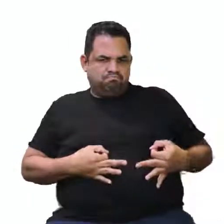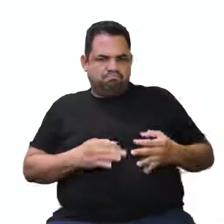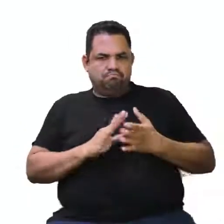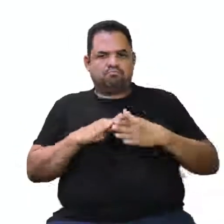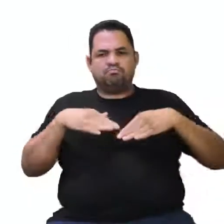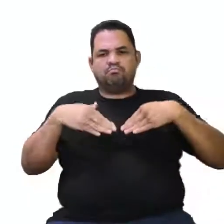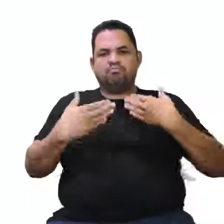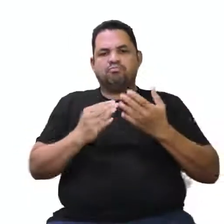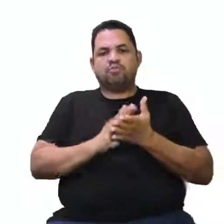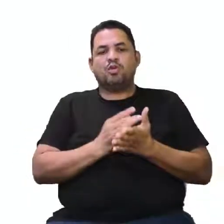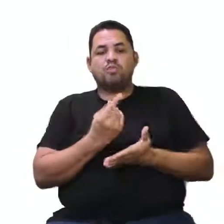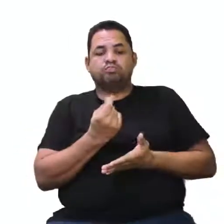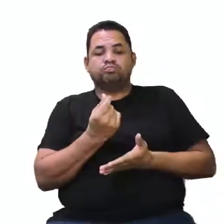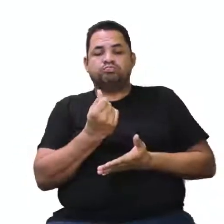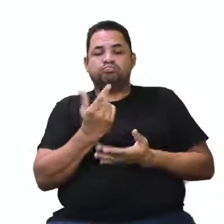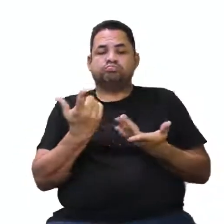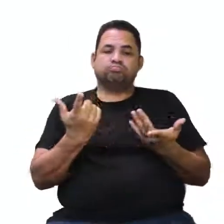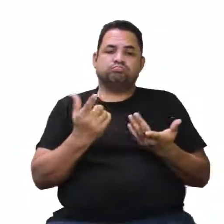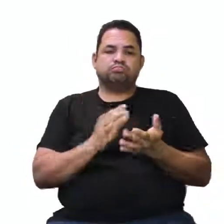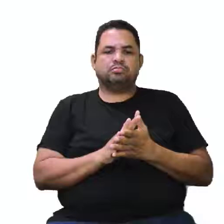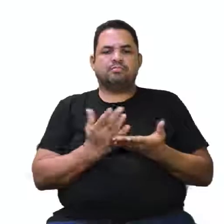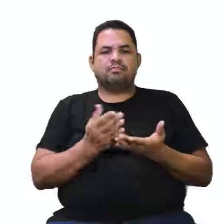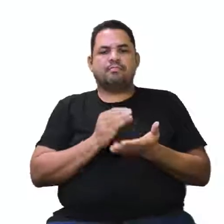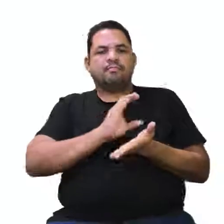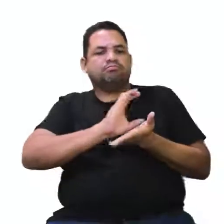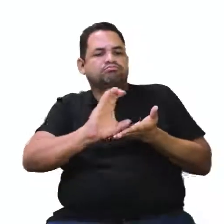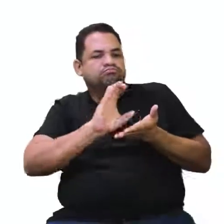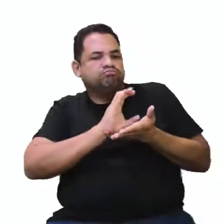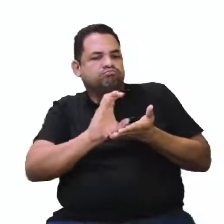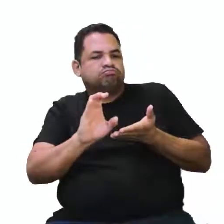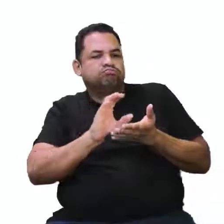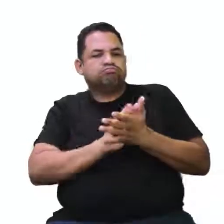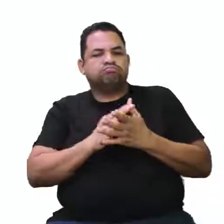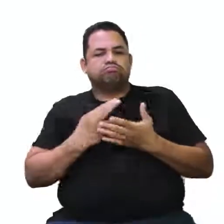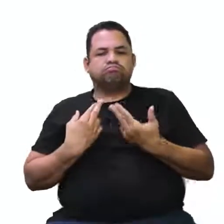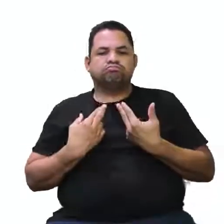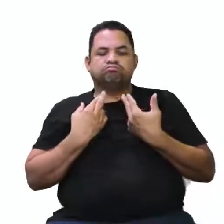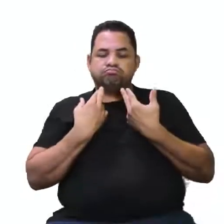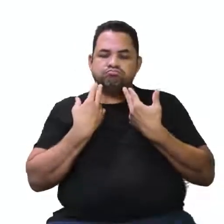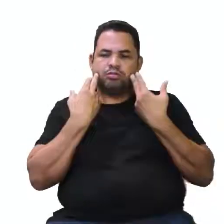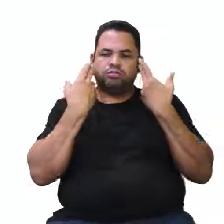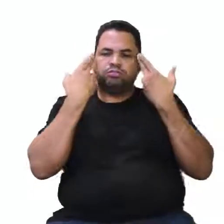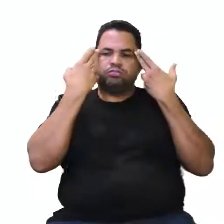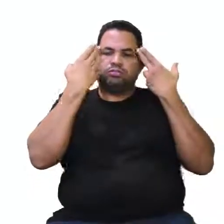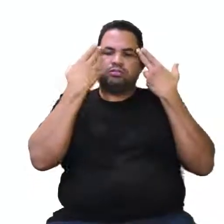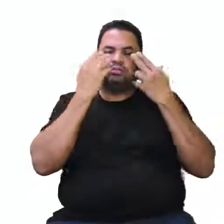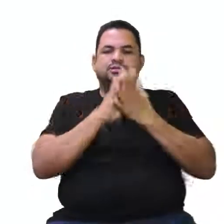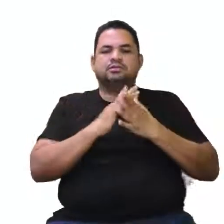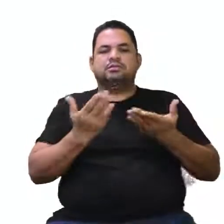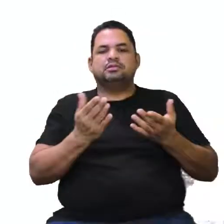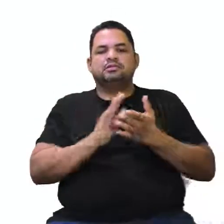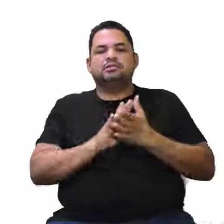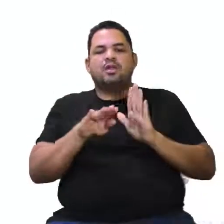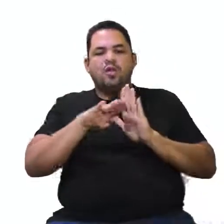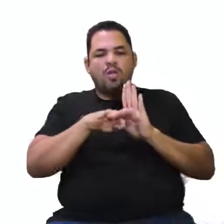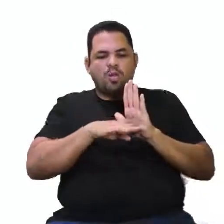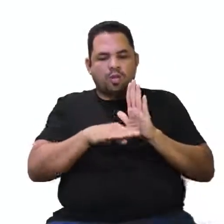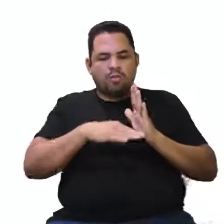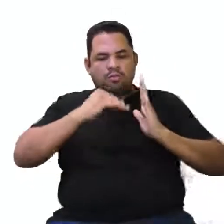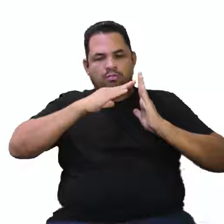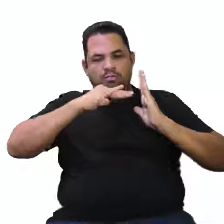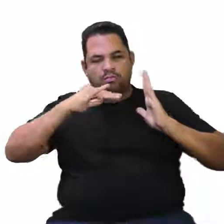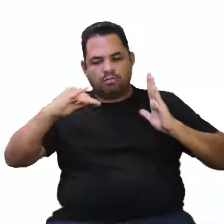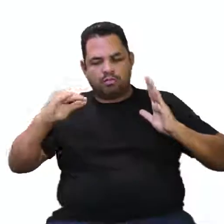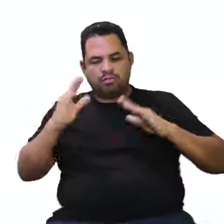e quanto ao custo-benefício dos investimentos em cirurgia plástica e procedimentos estéticos